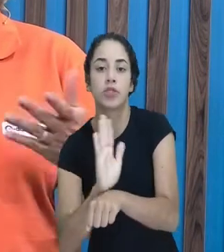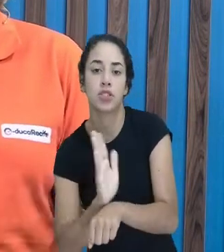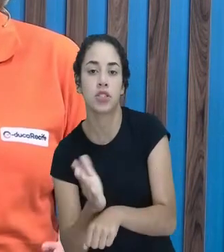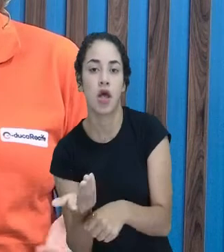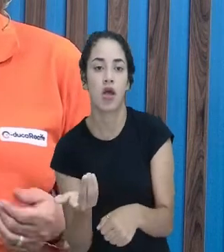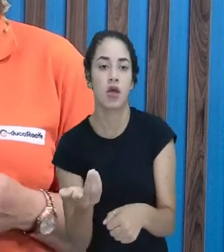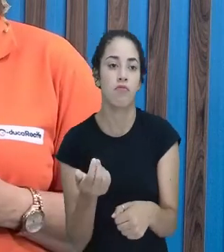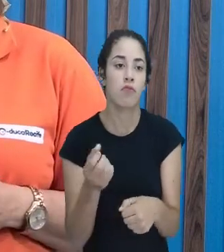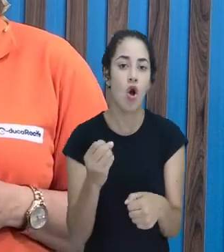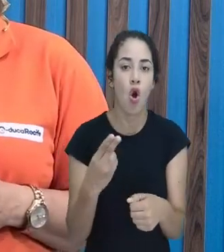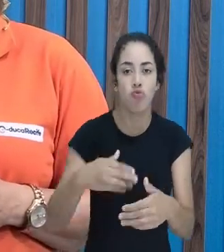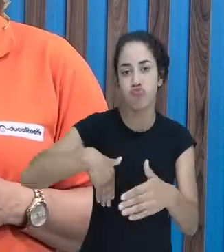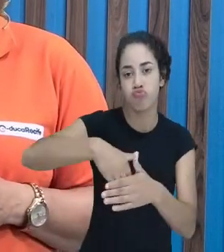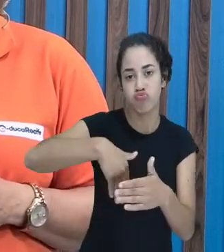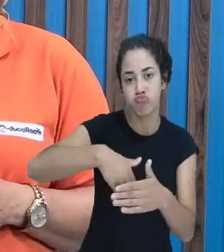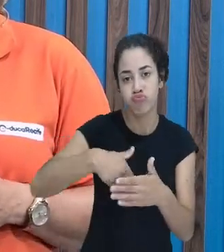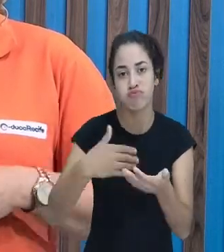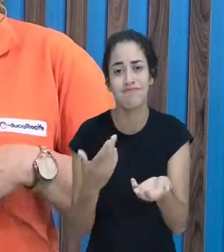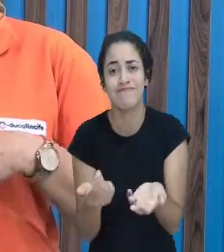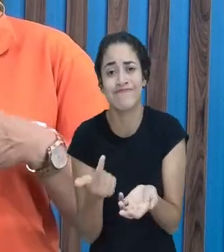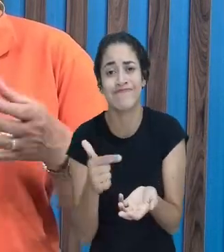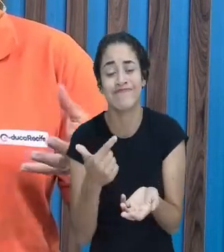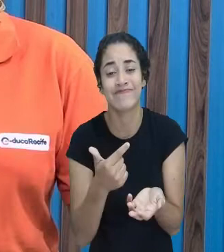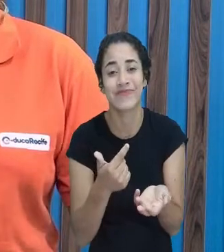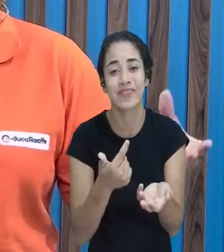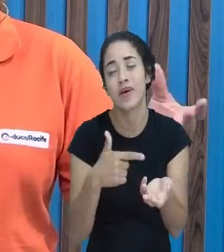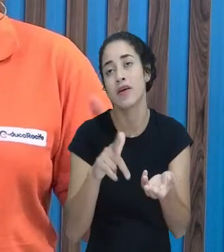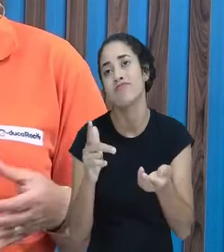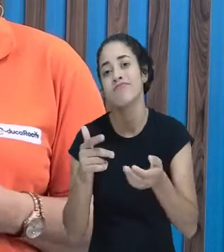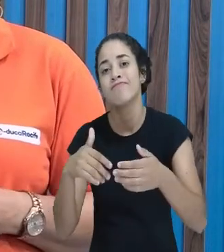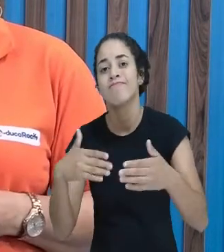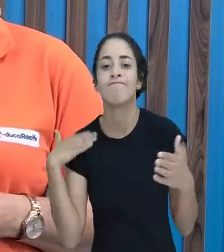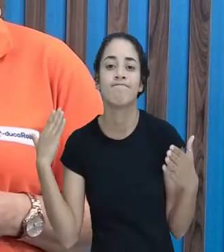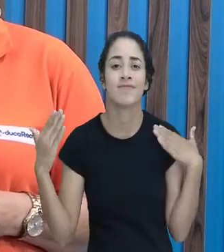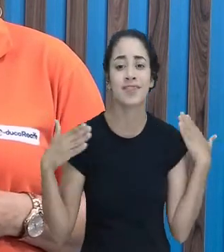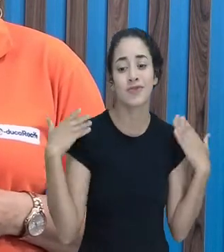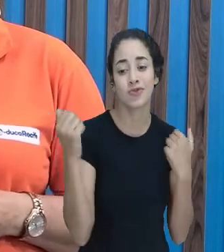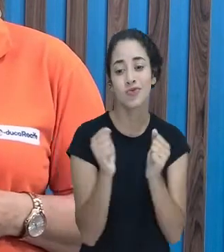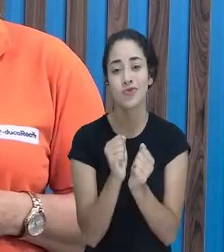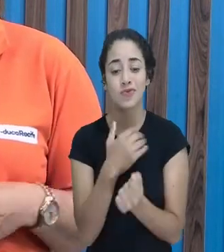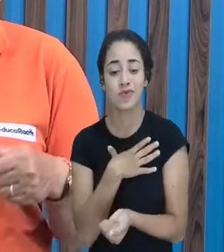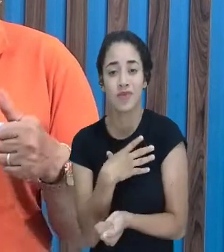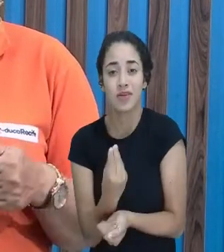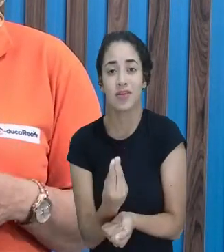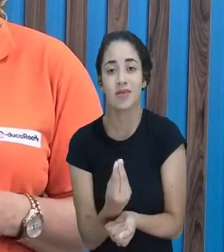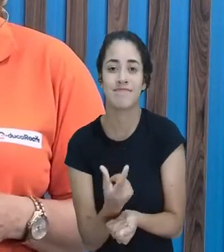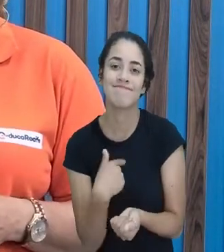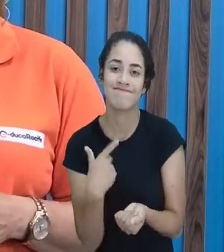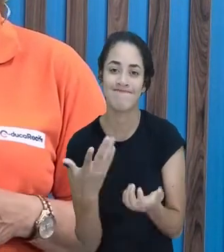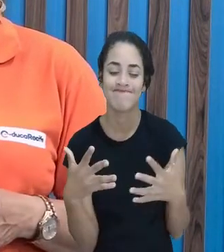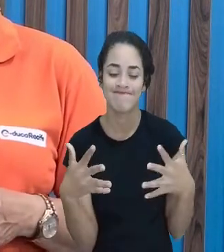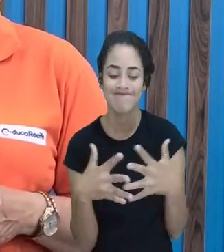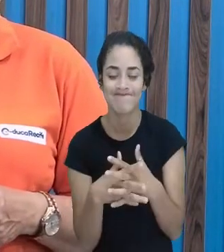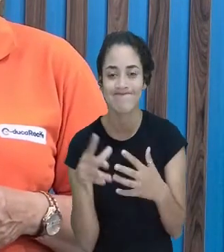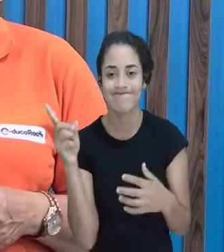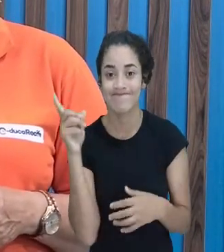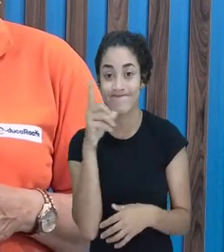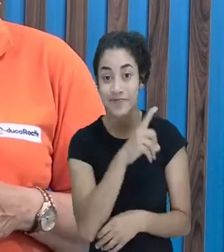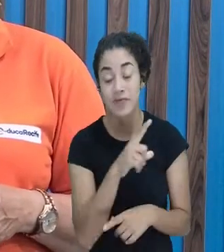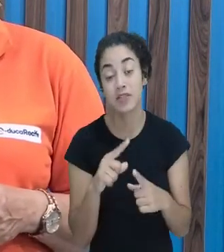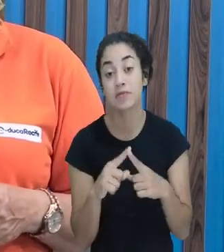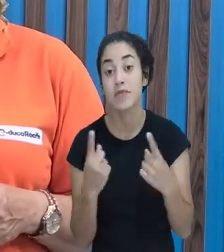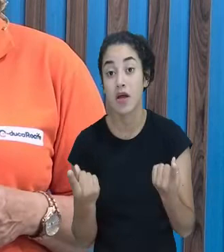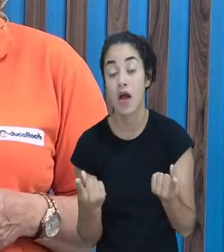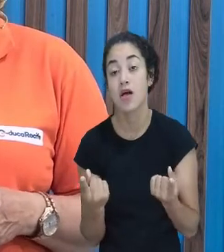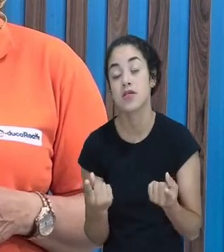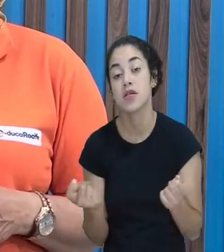num jogo de futebol, né? Dar uma volta com os filhos. Então, fica complicado, hein? Mas você